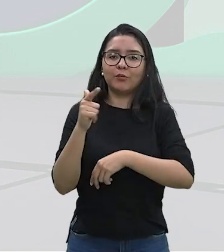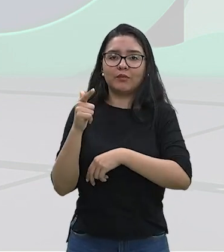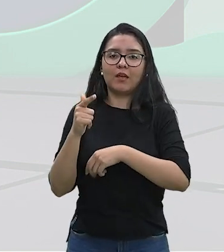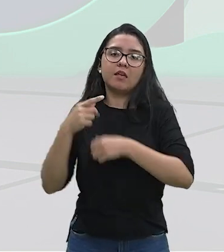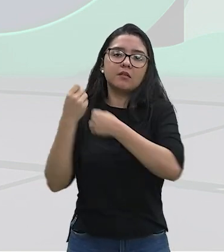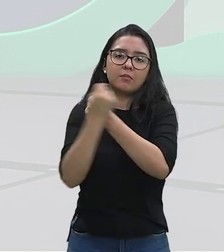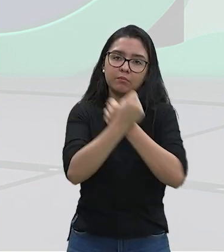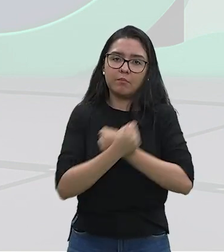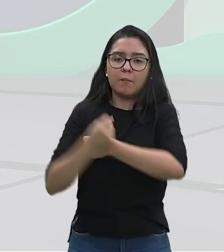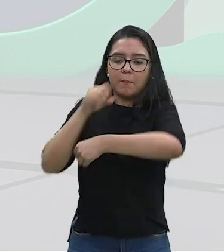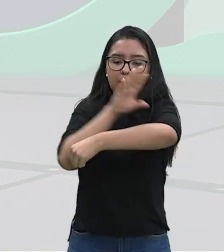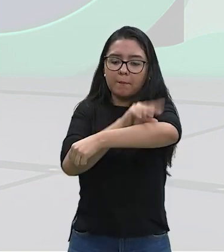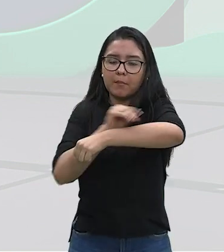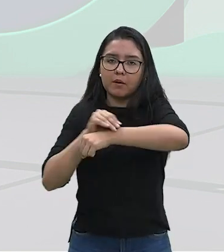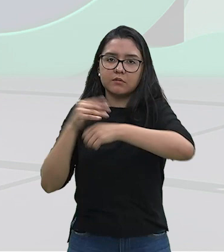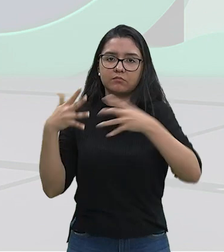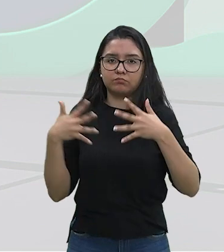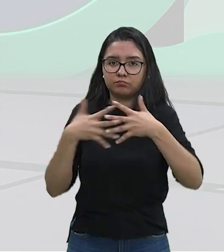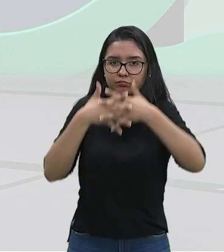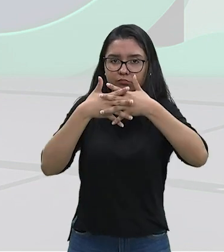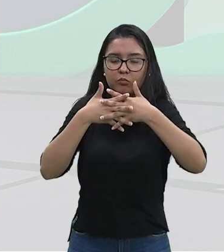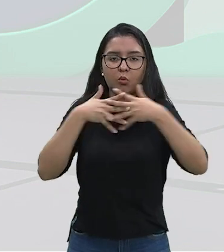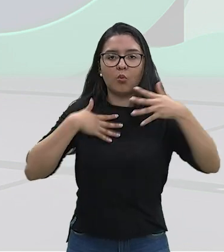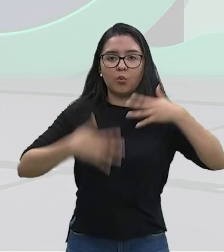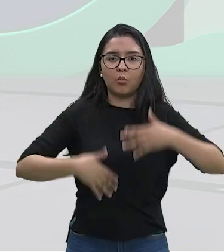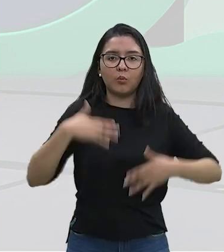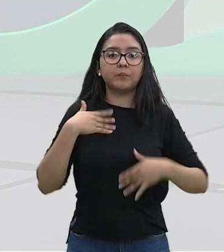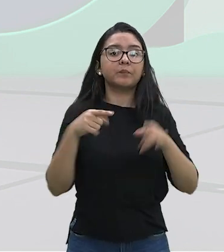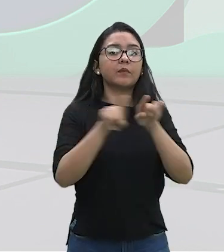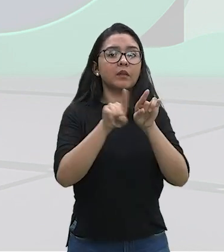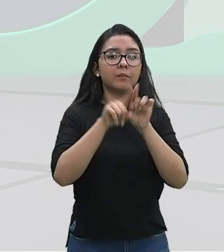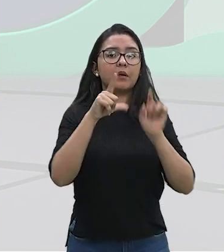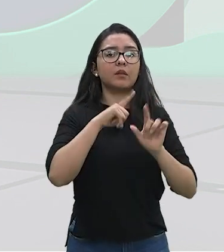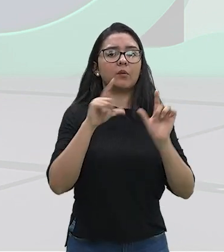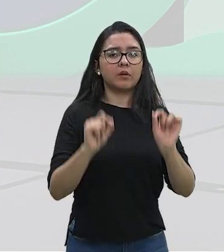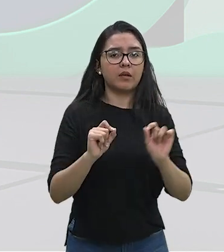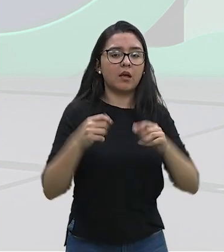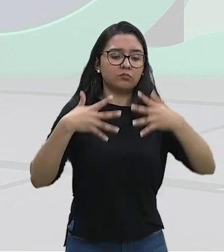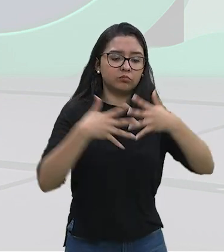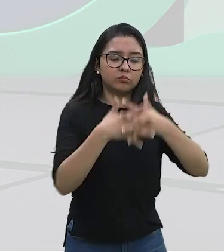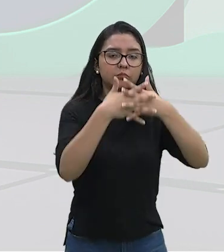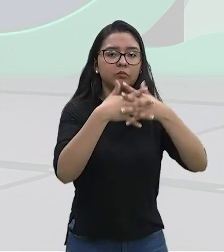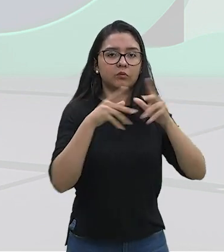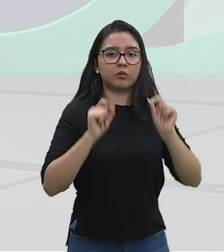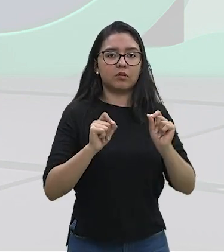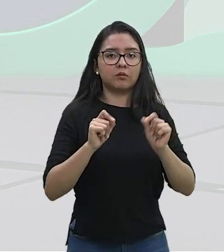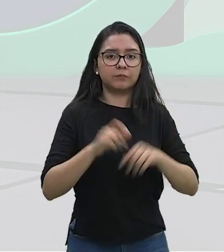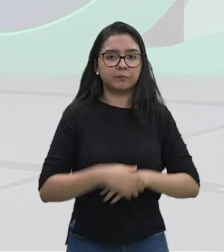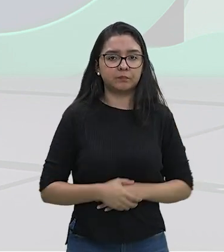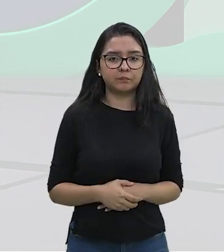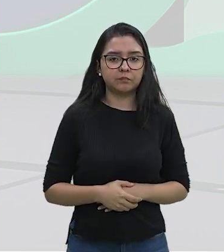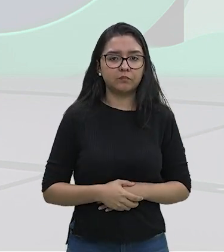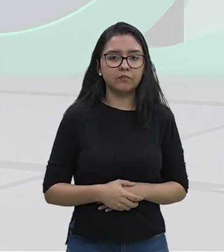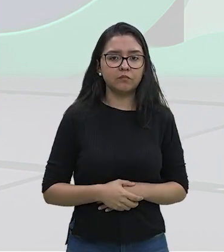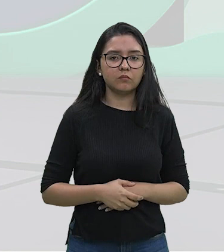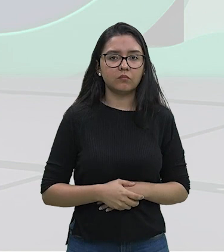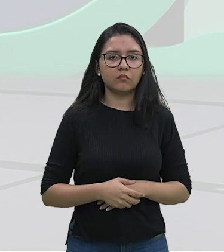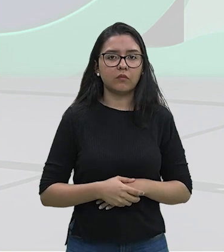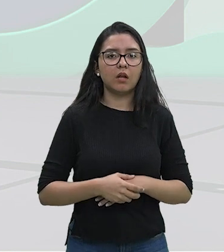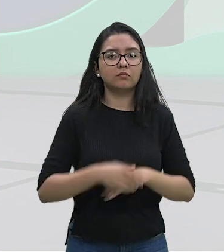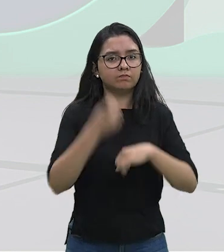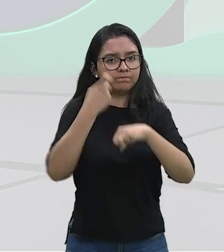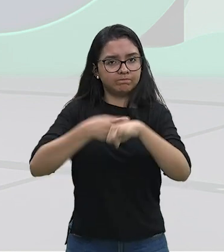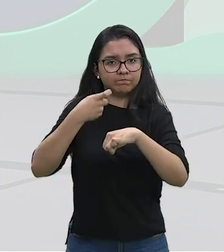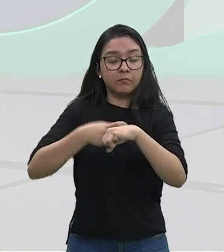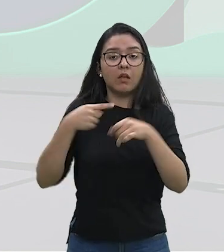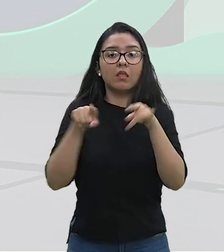falta, né, de tecido adiposo. Nós temos ainda o tecido cartilaginoso, ele vai possuir ali uma consistência firme, vai